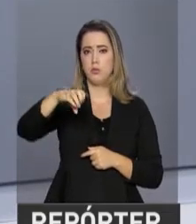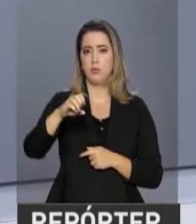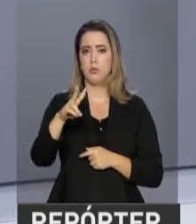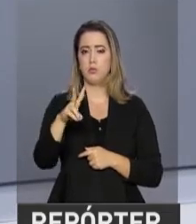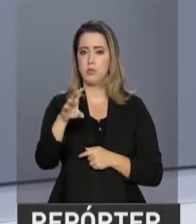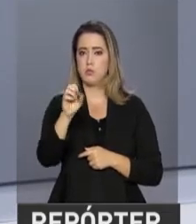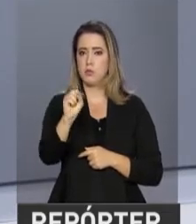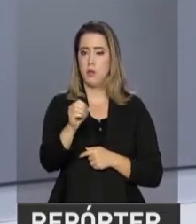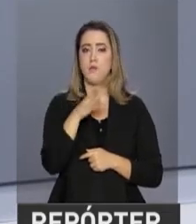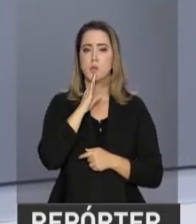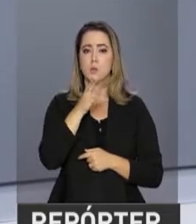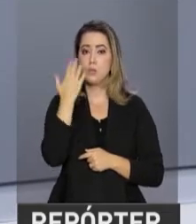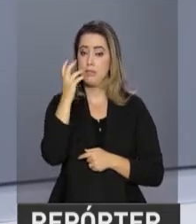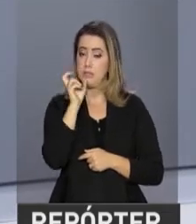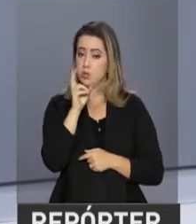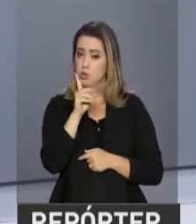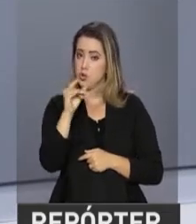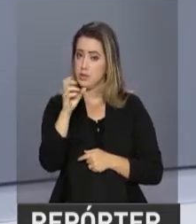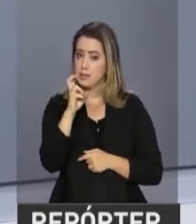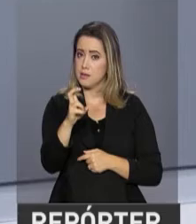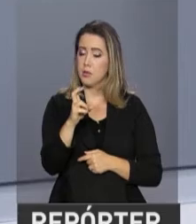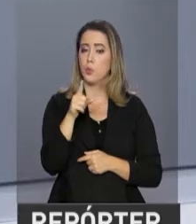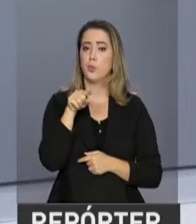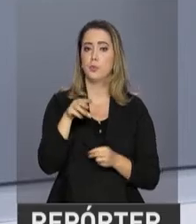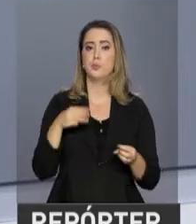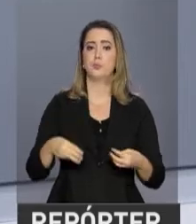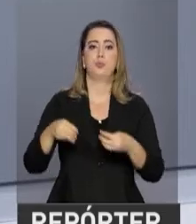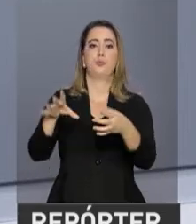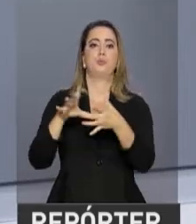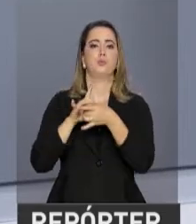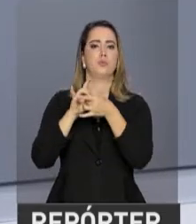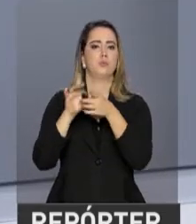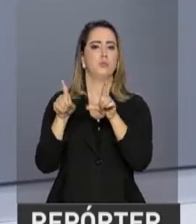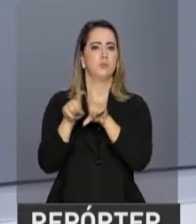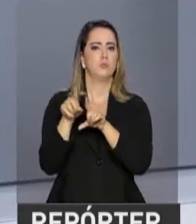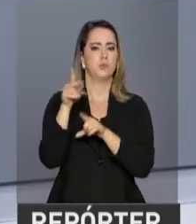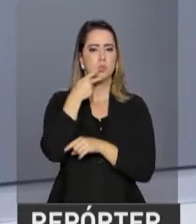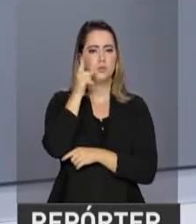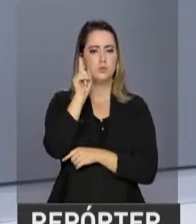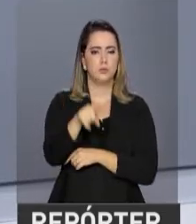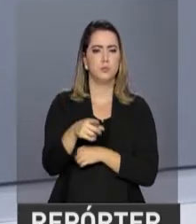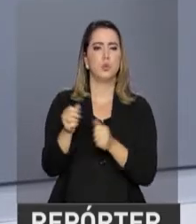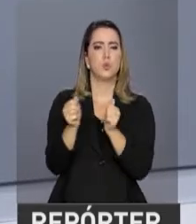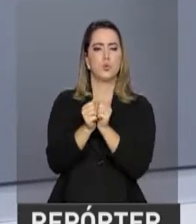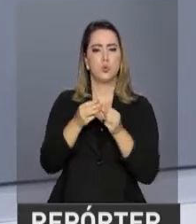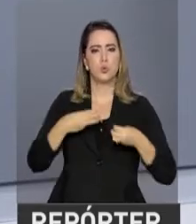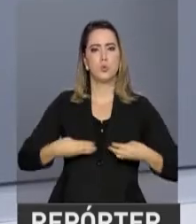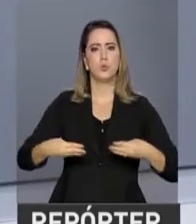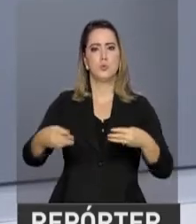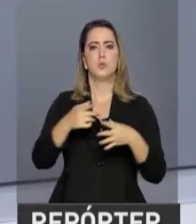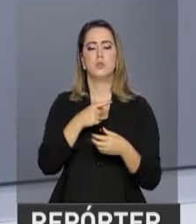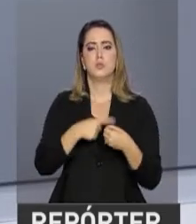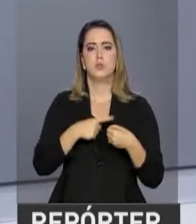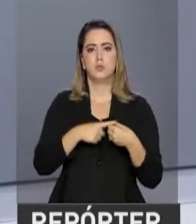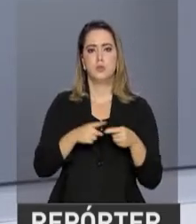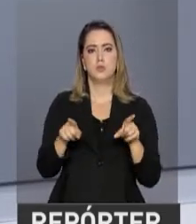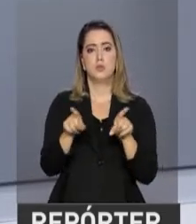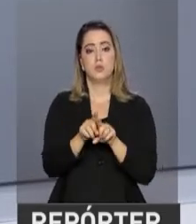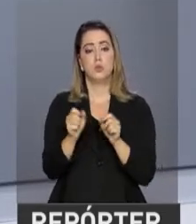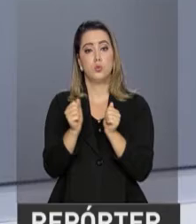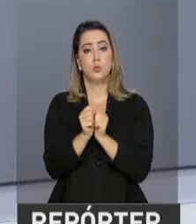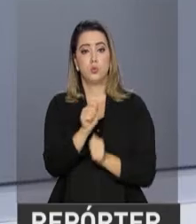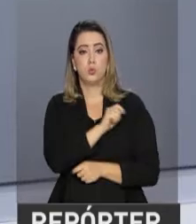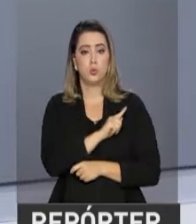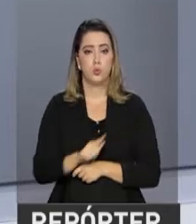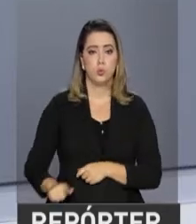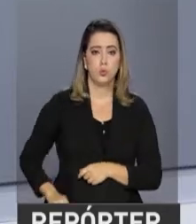reconhecida no último dia 5 o ministro da integração nacional é o de barbalho o ministro das cidades alexandre baldy o